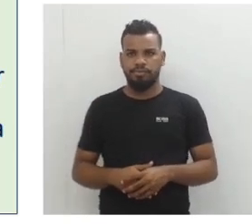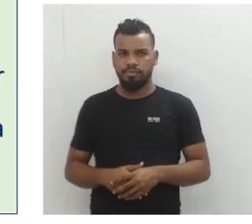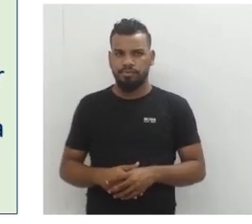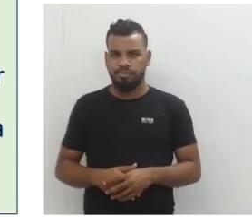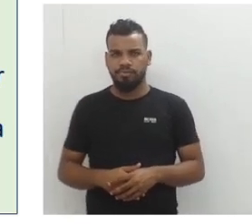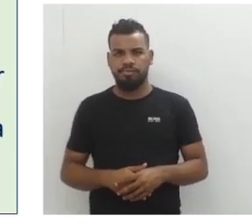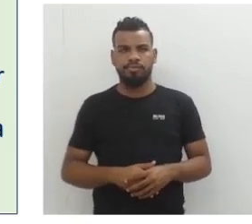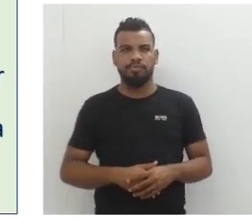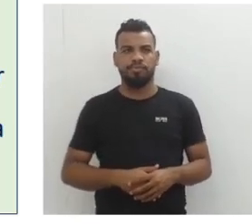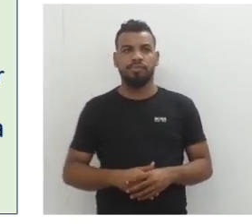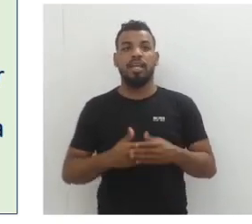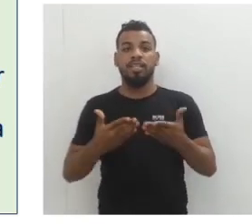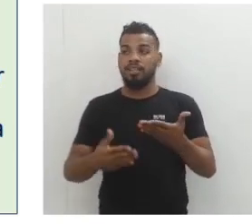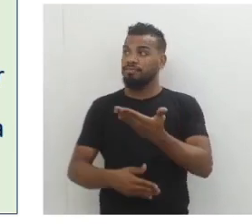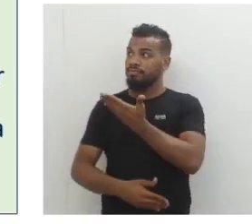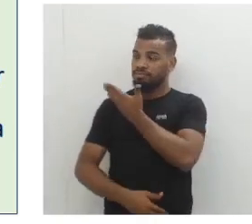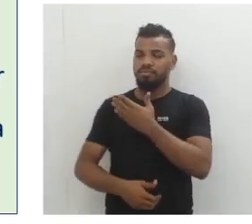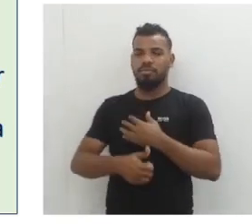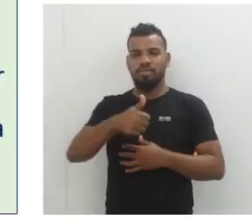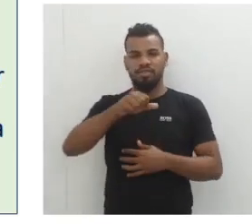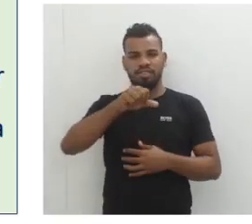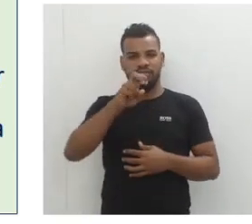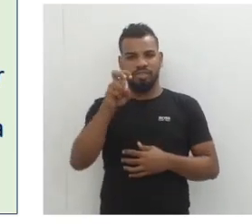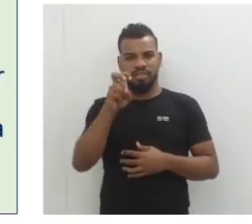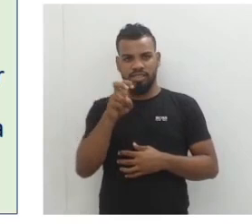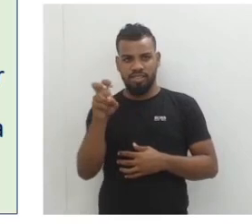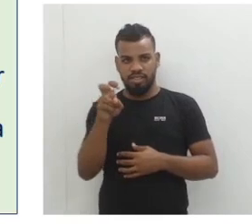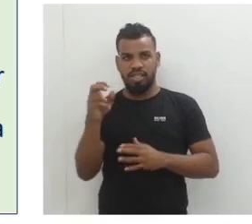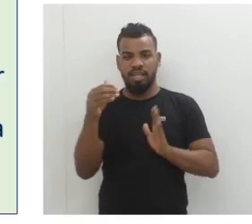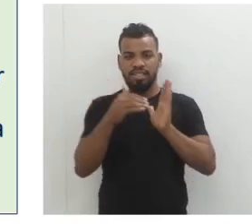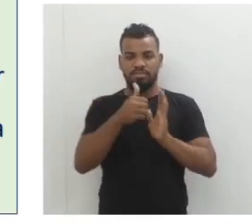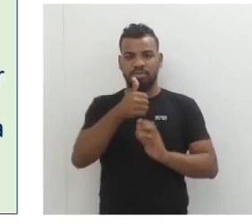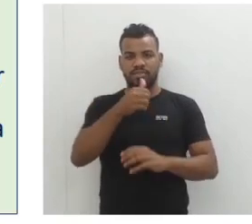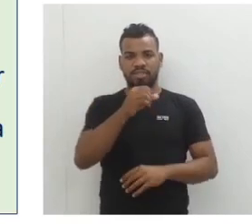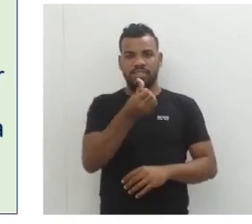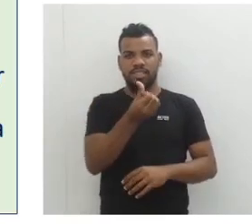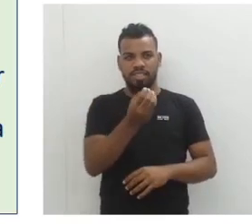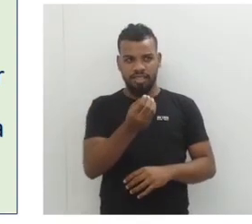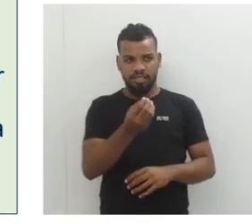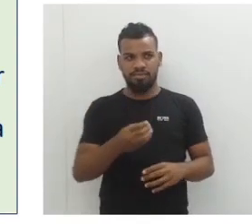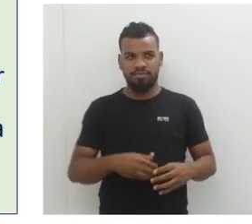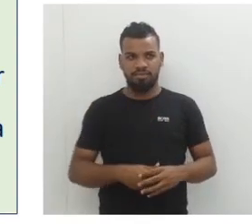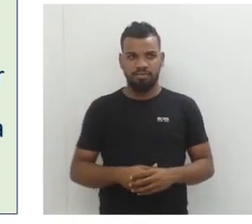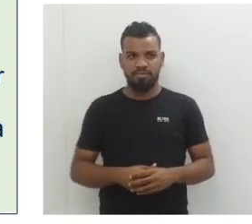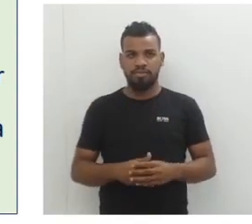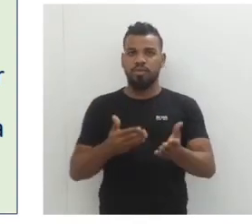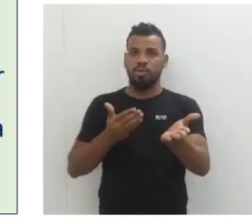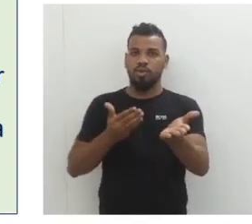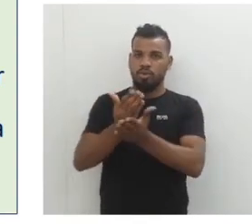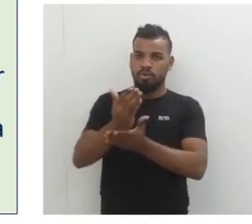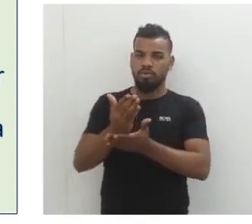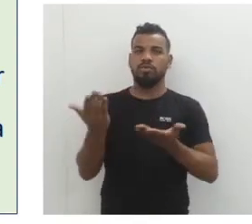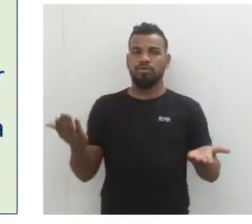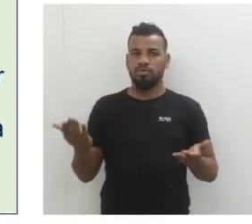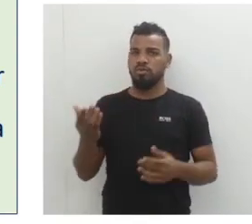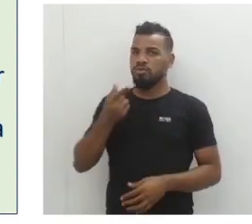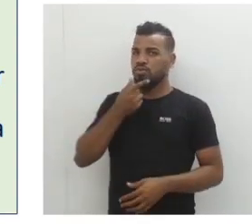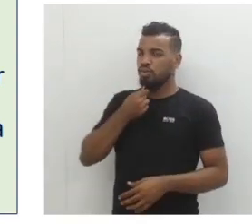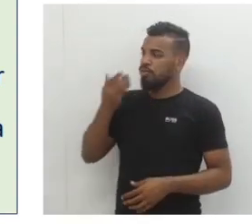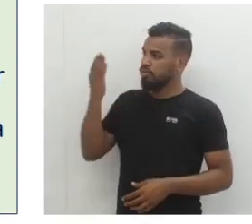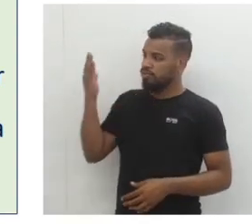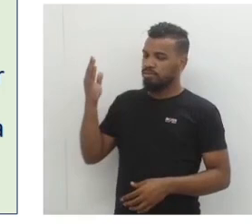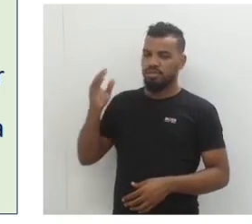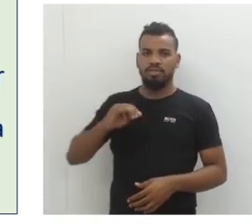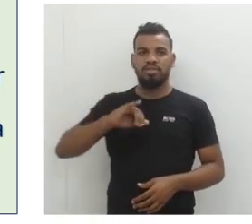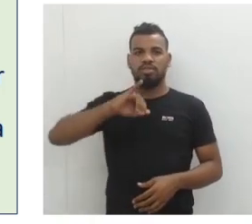De 1955 a 1960, entra no governo Juscelino Kubitschek,